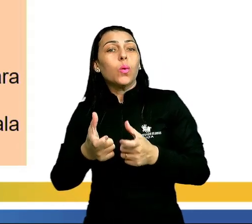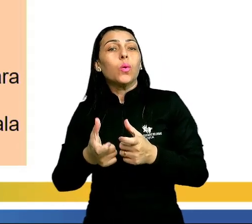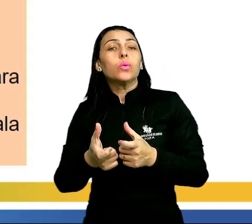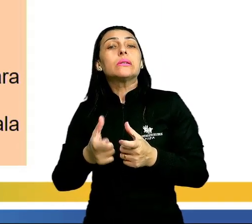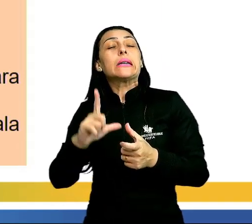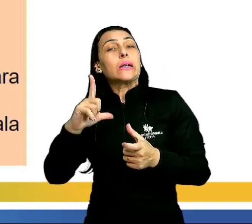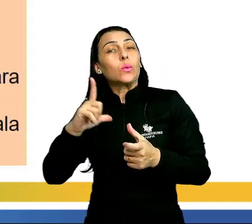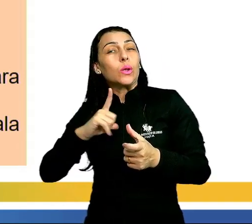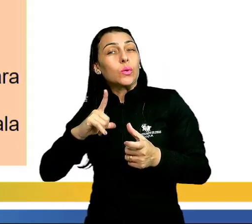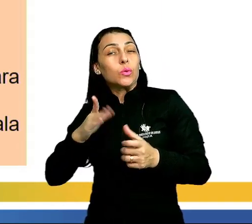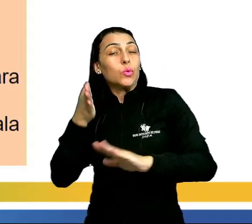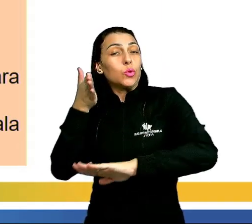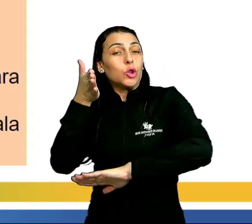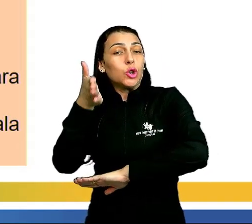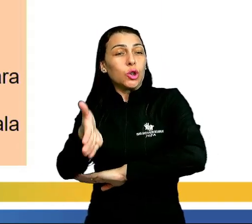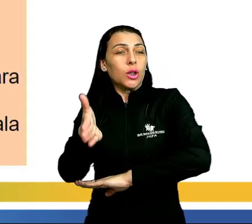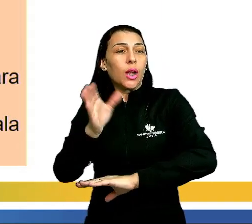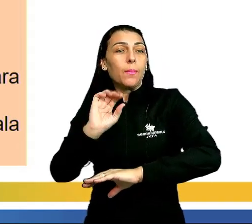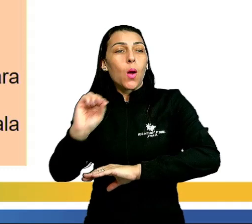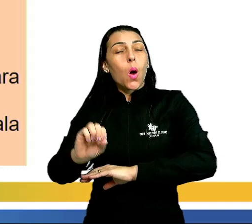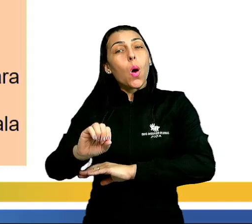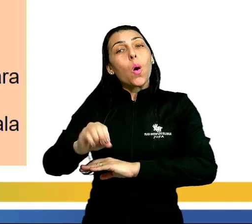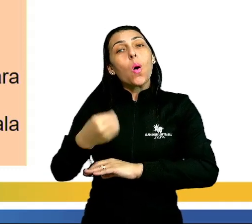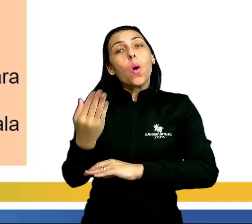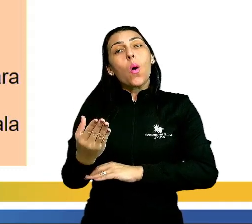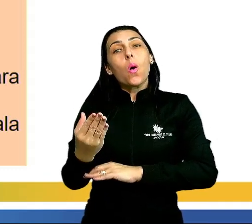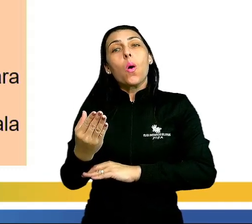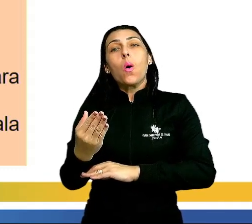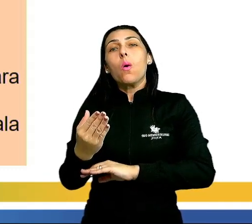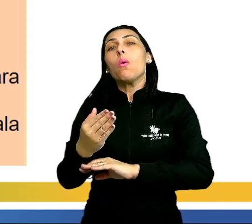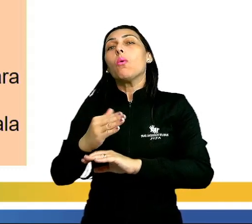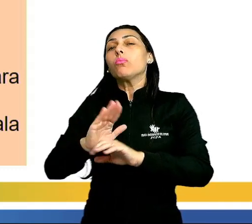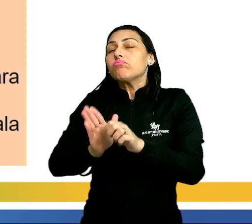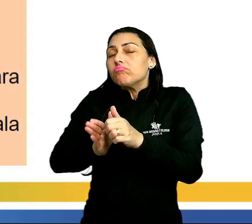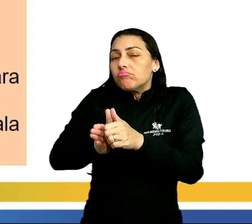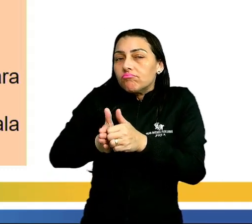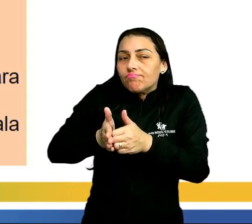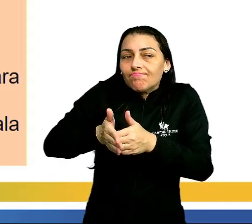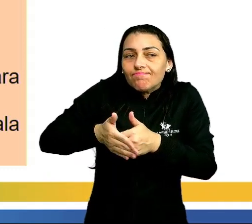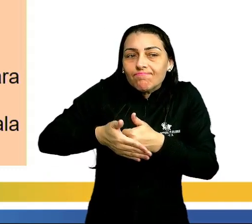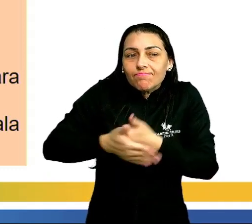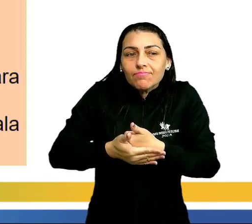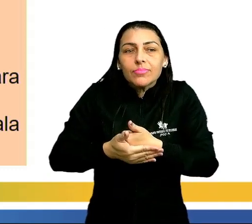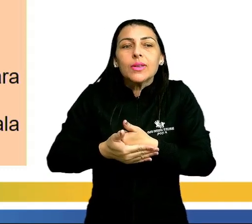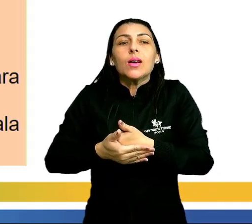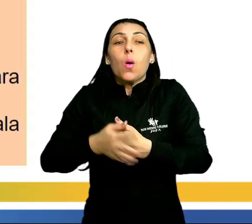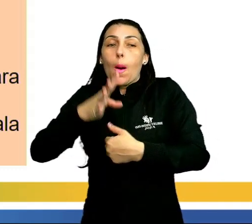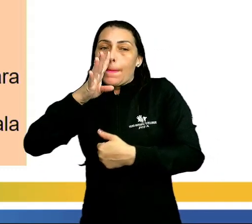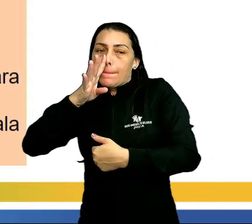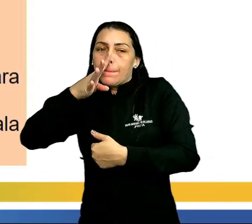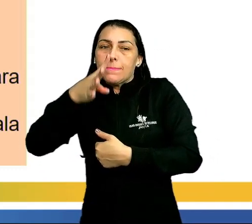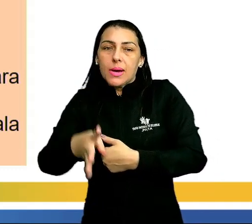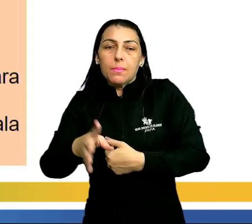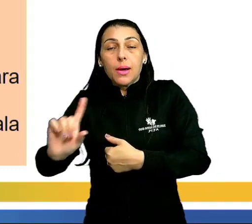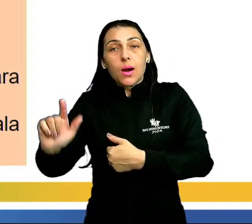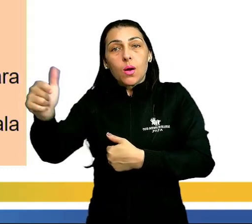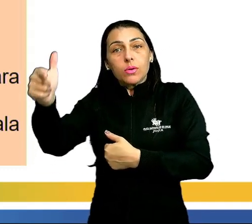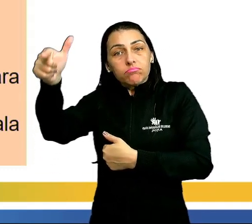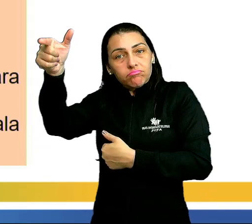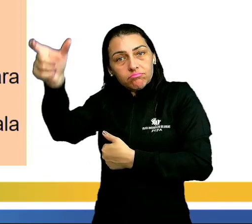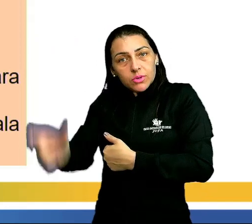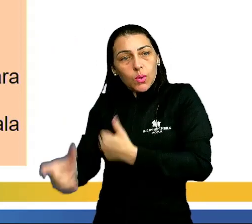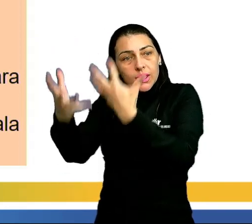argumentação onde um dos oponentes recorre direto ou indiretamente à força ou à ameaça para que